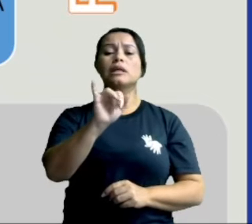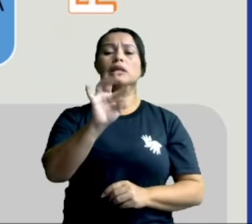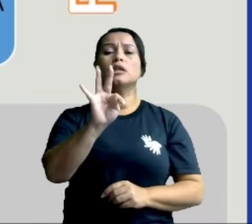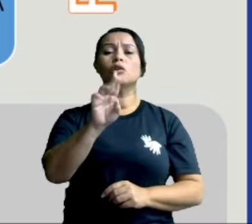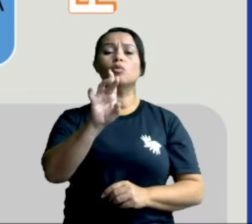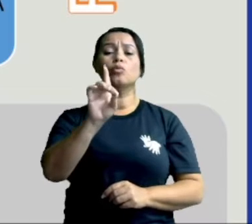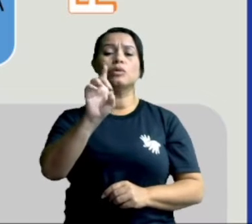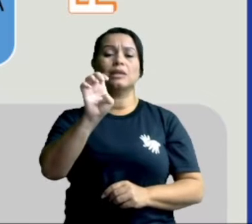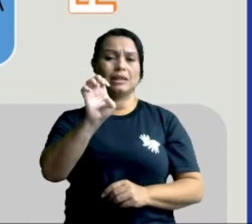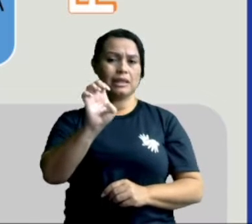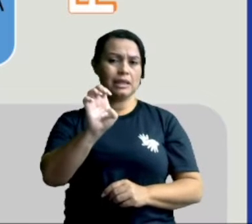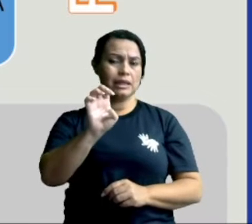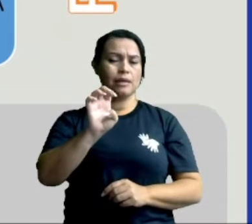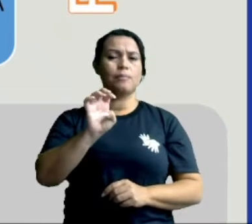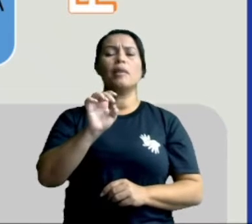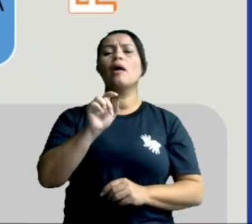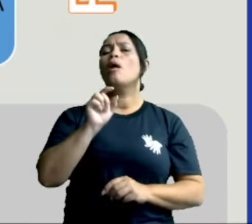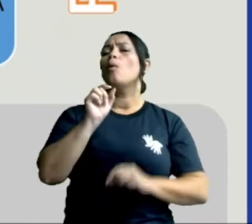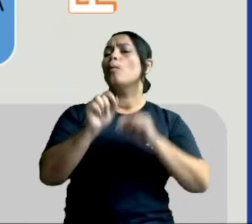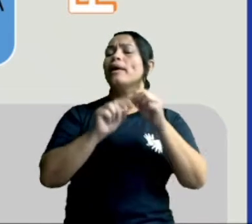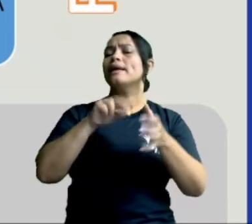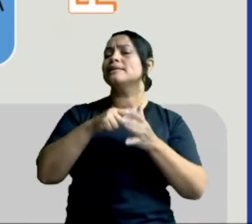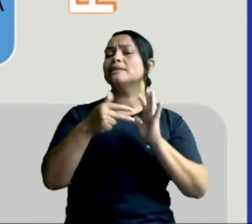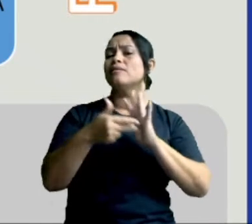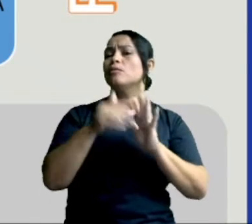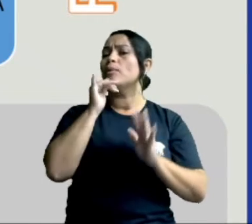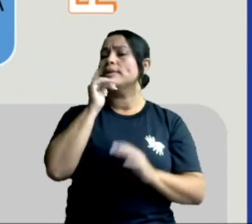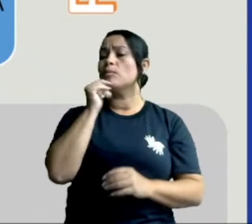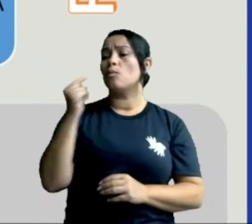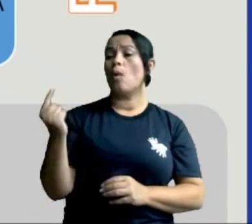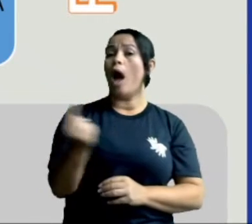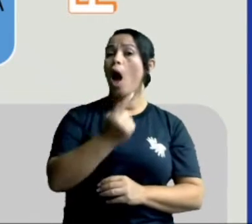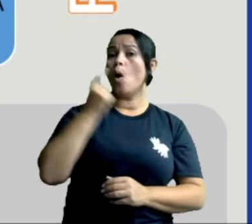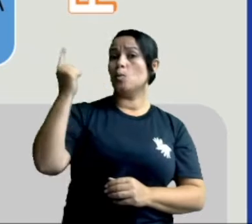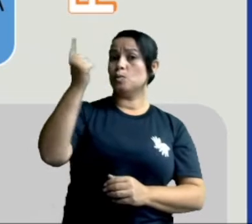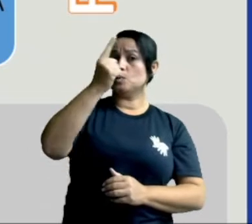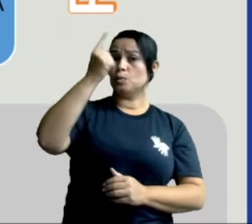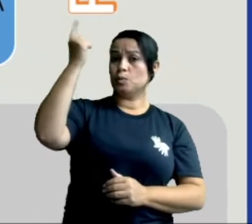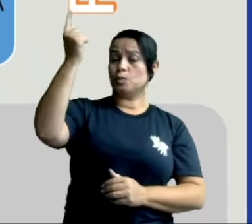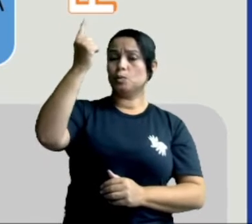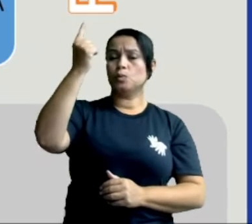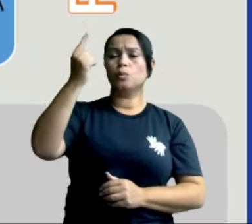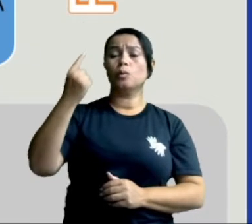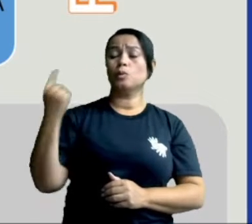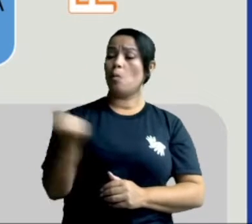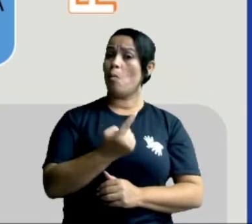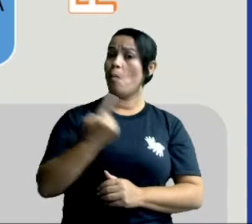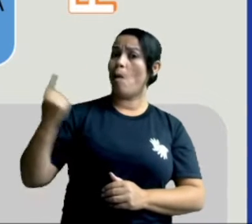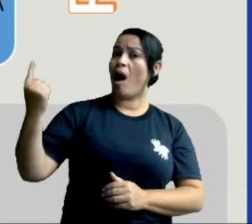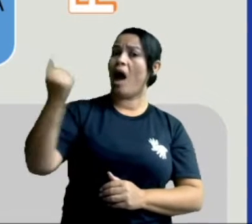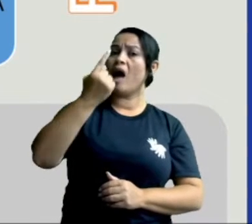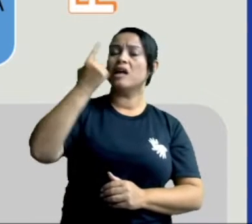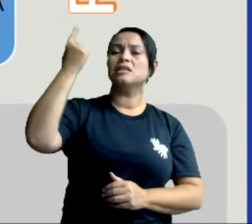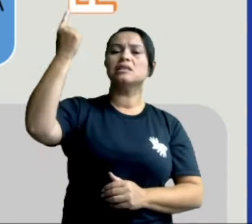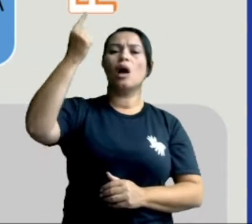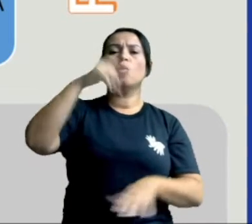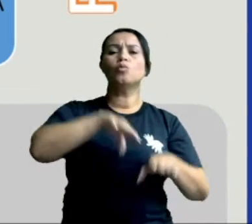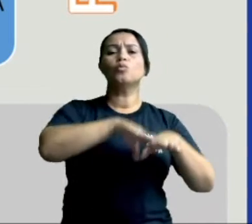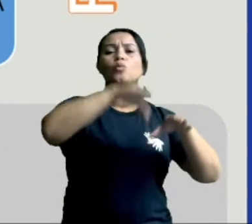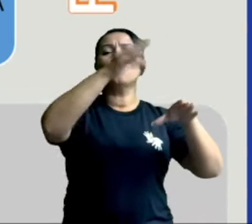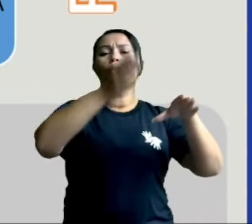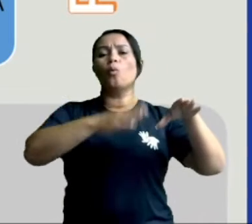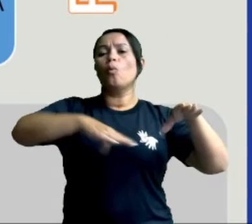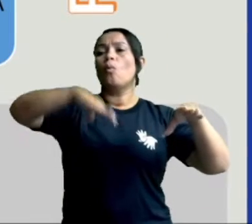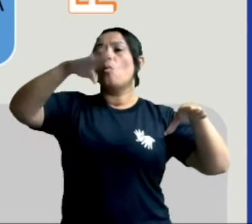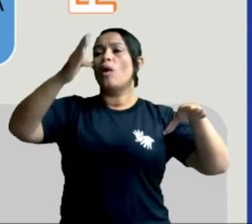quando a gente fala de altitude a gente vai falar é de altura Tá certo quanto mais alto o relevo